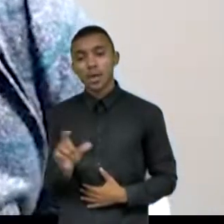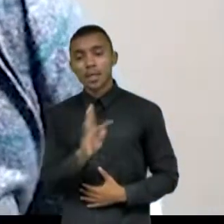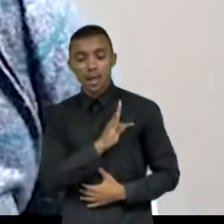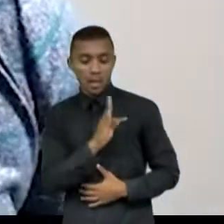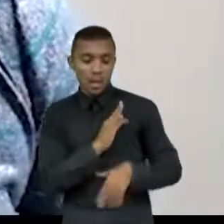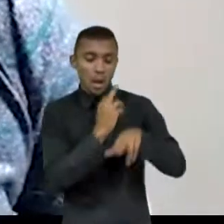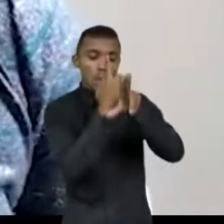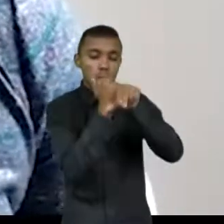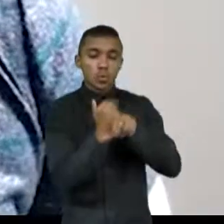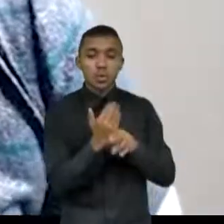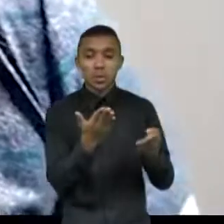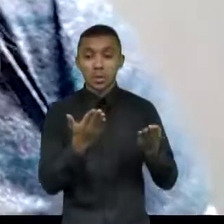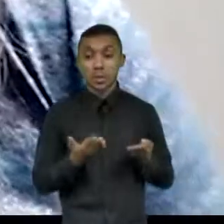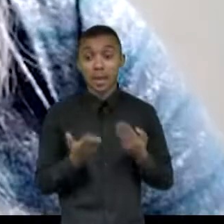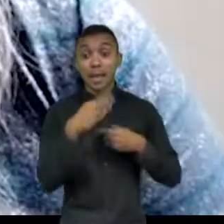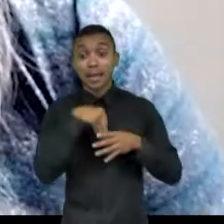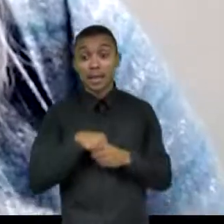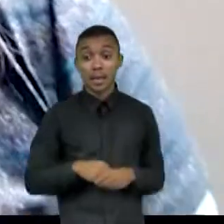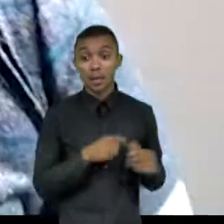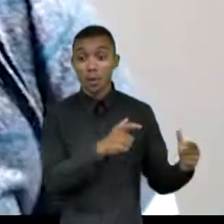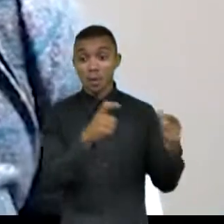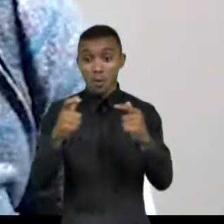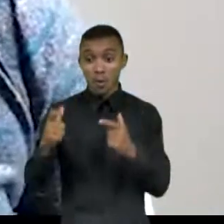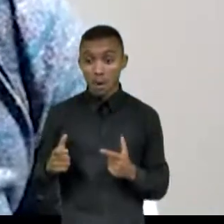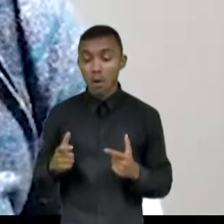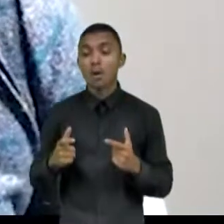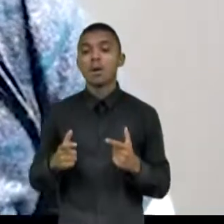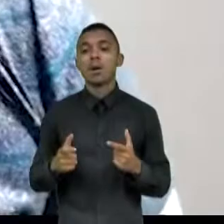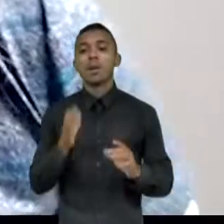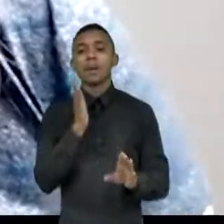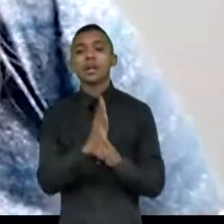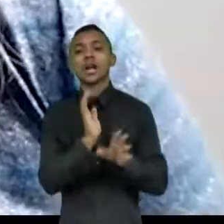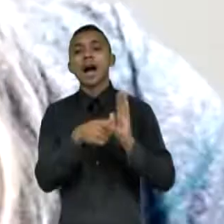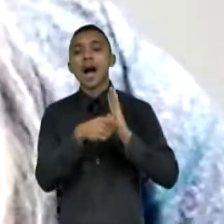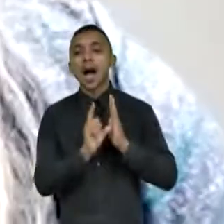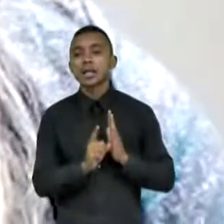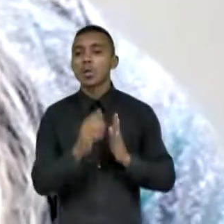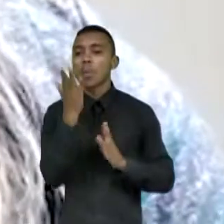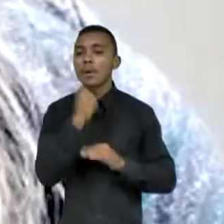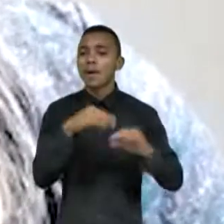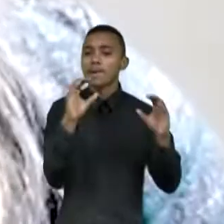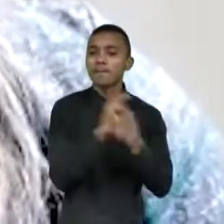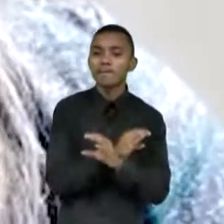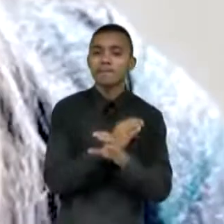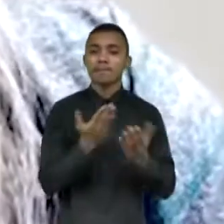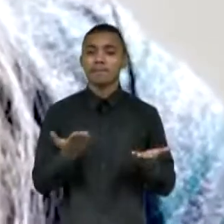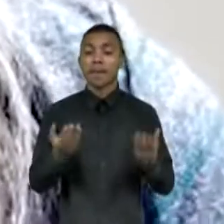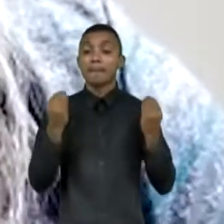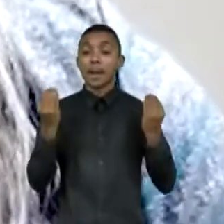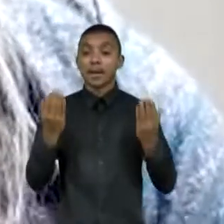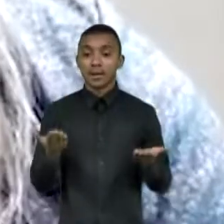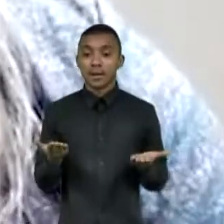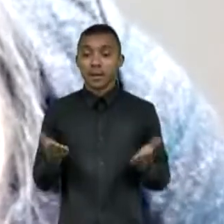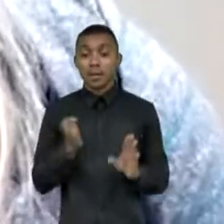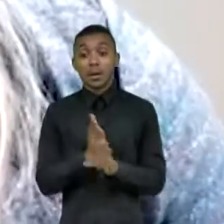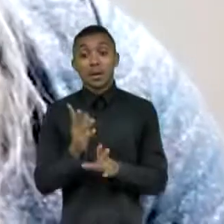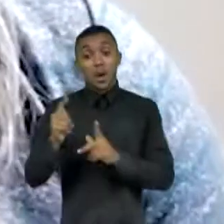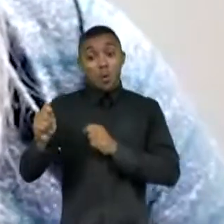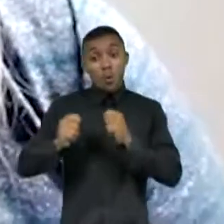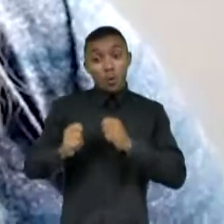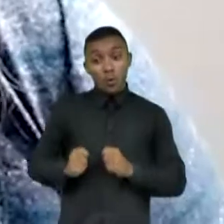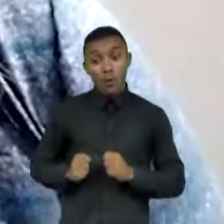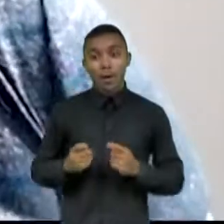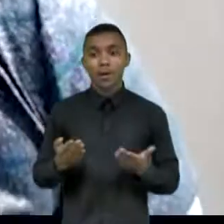nutricionista nesses estabelecimentos que servem já comidas prontas, principalmente para controlar